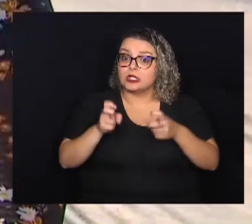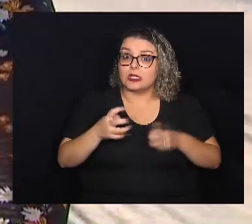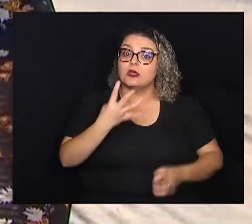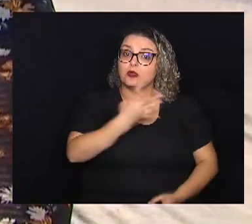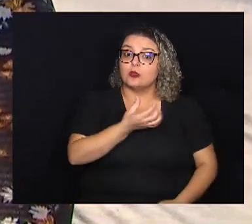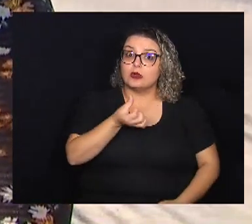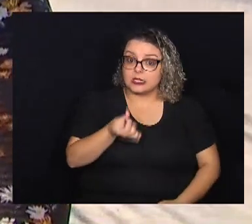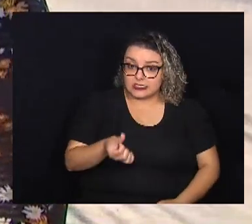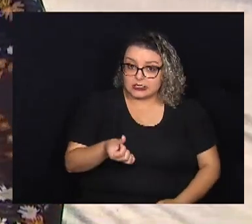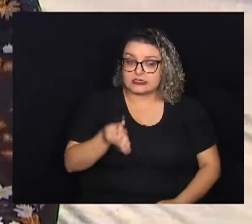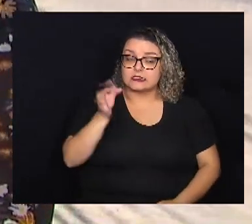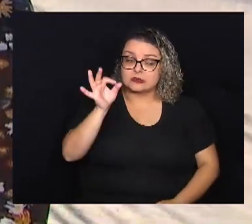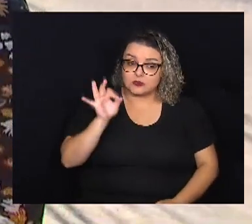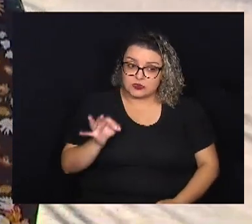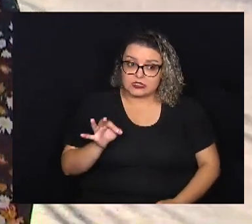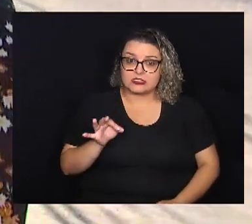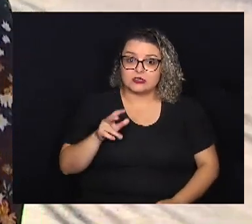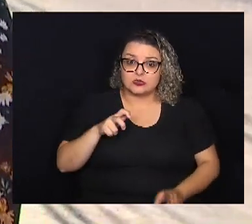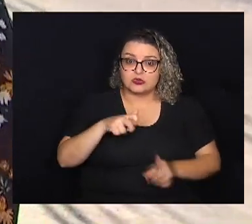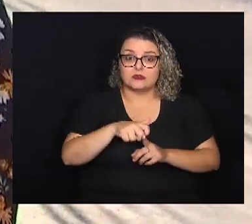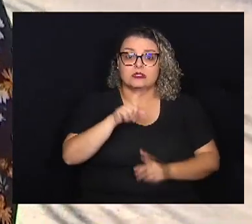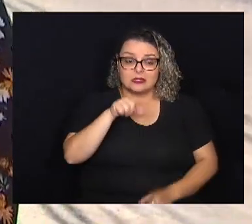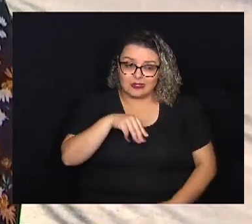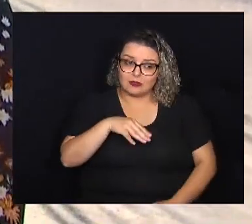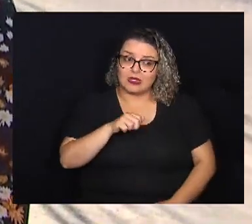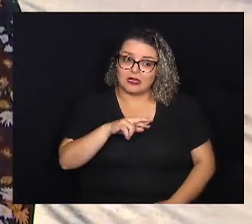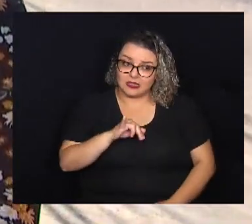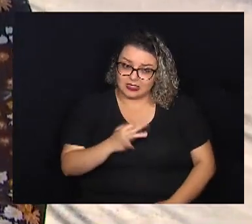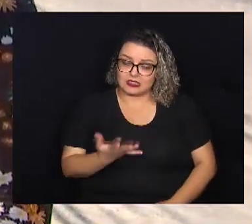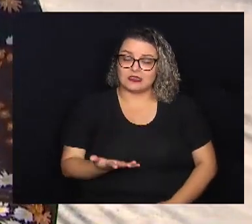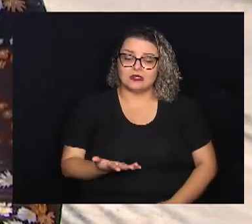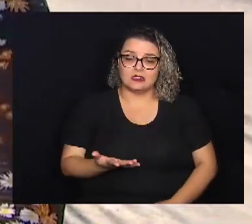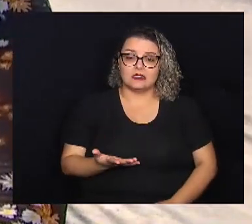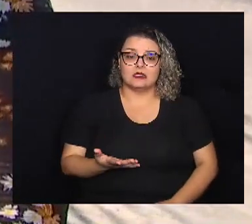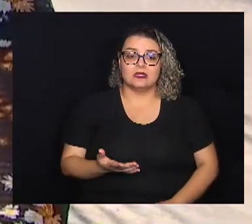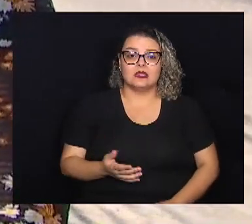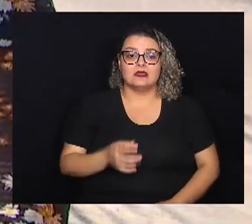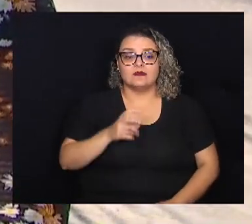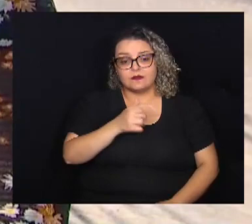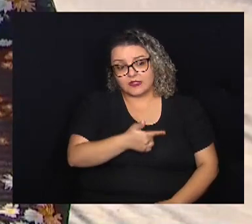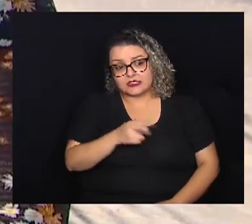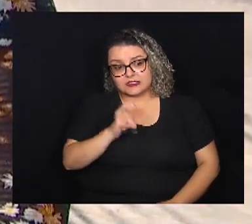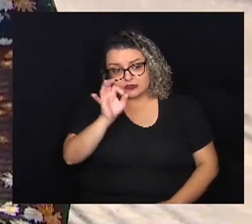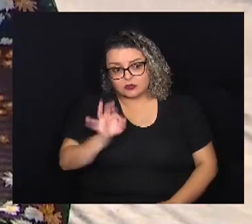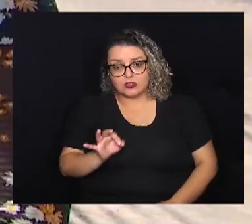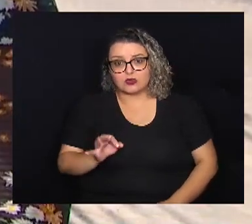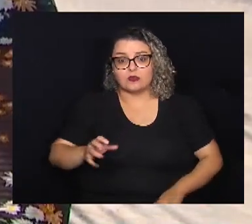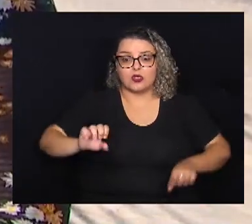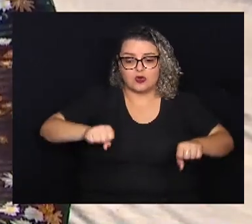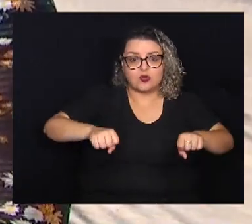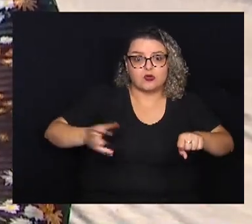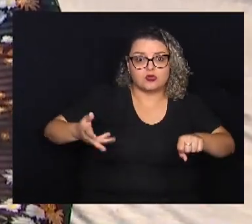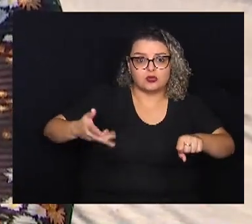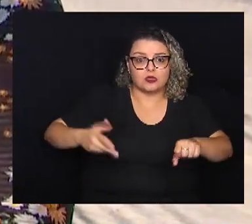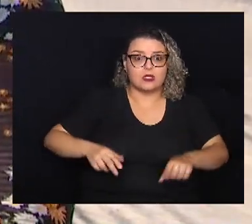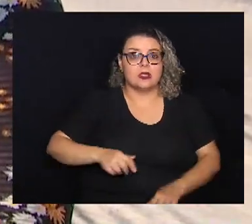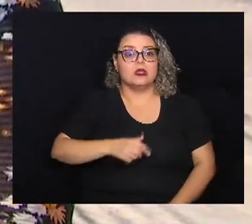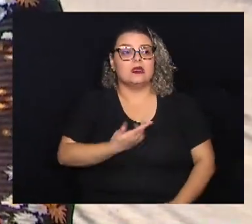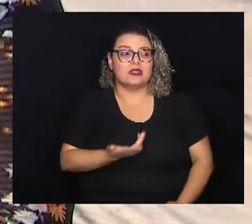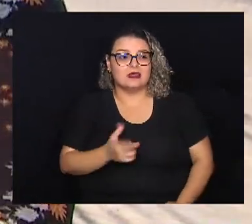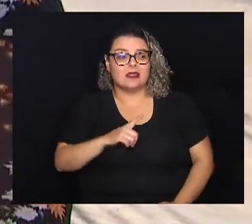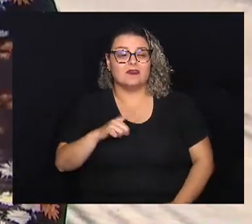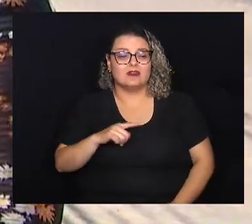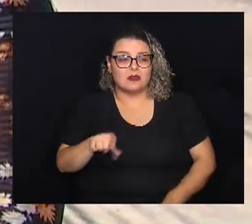% dos casos, né, Mari? E 25% por excesso de velocidade e 21% por consumo de álcool. Então, fica